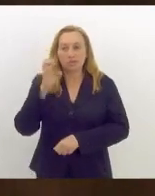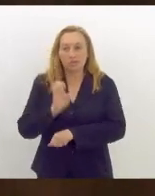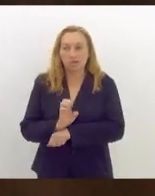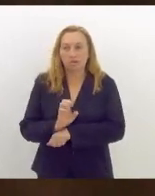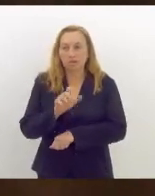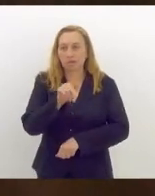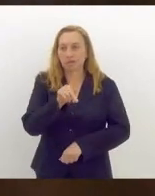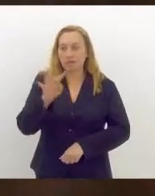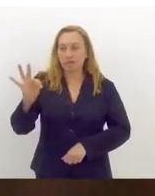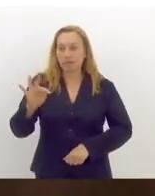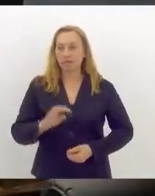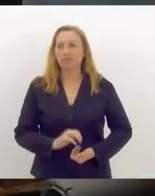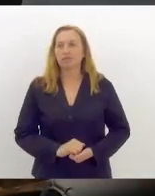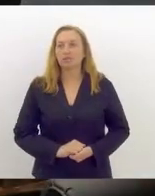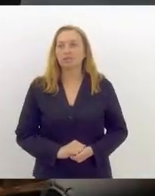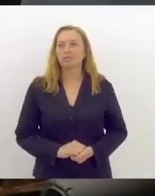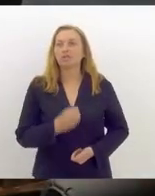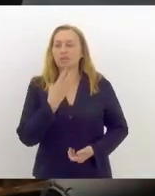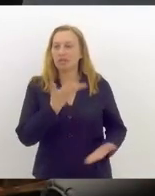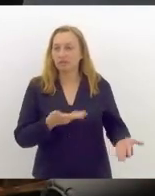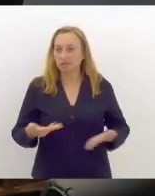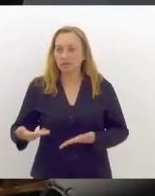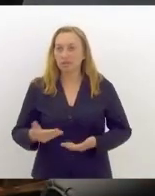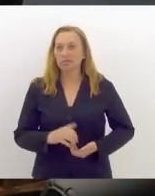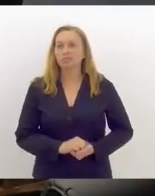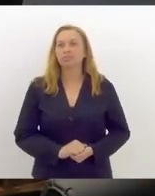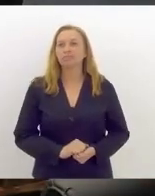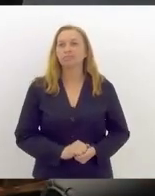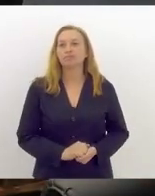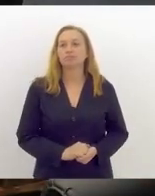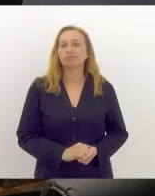PT seja bem-vinda